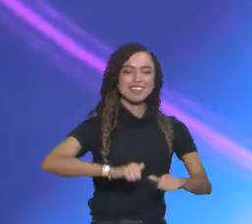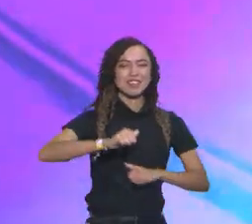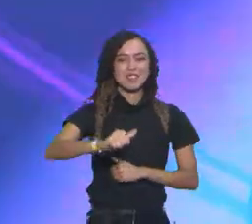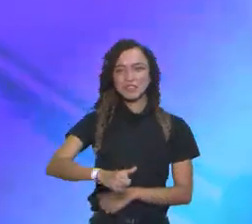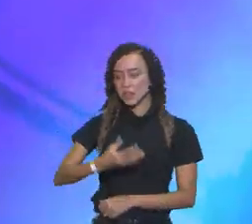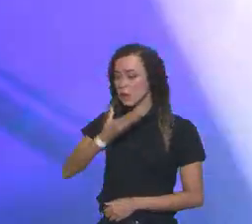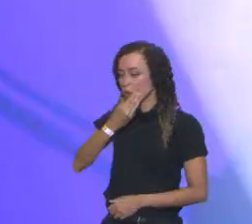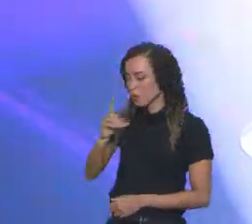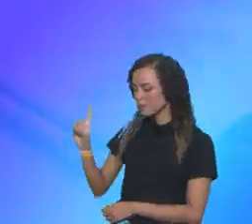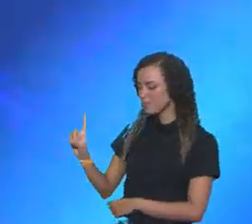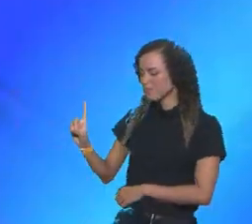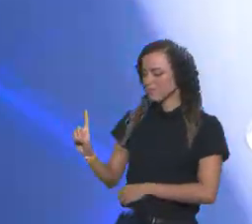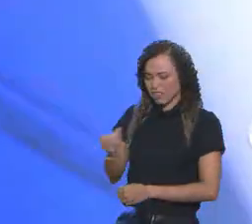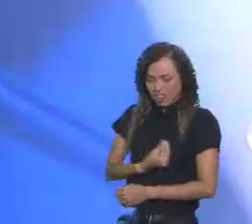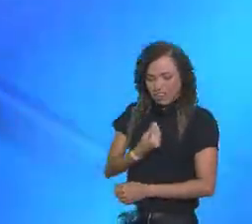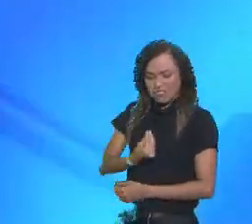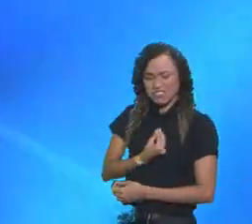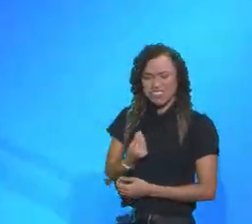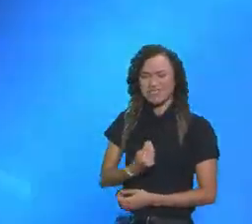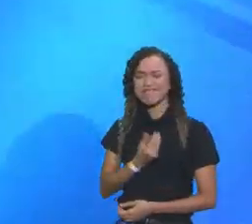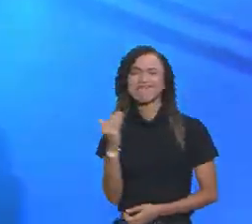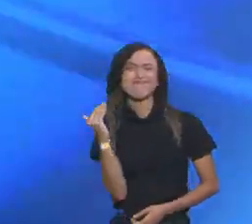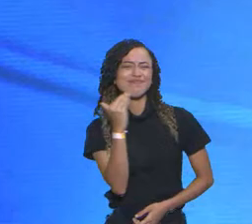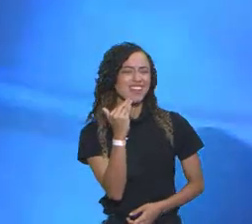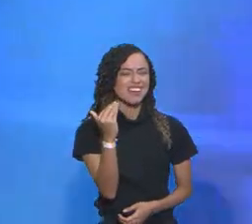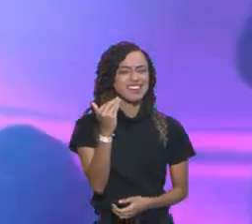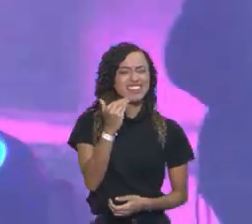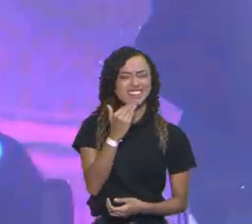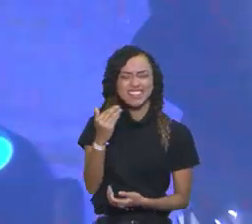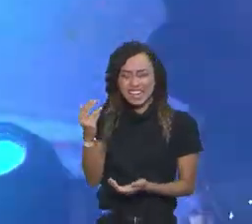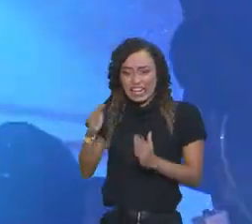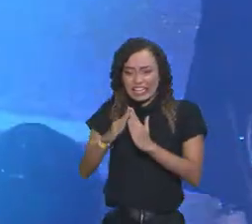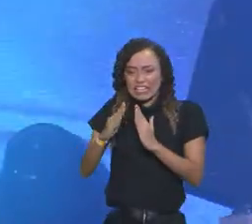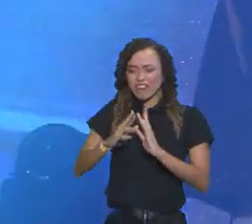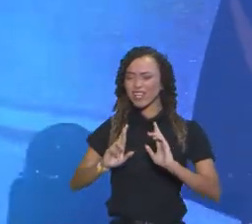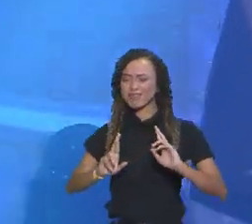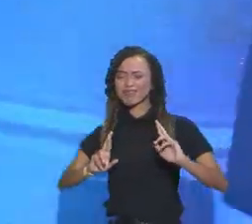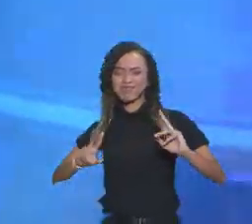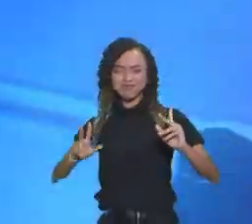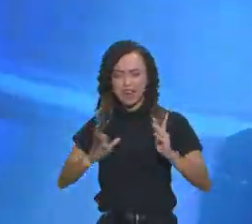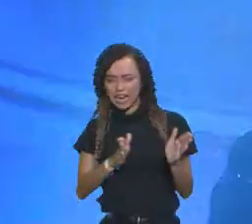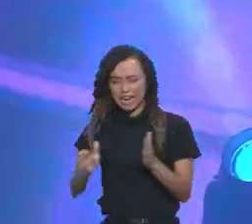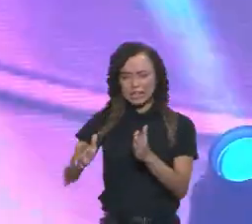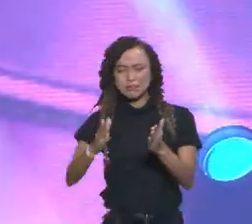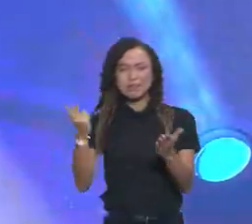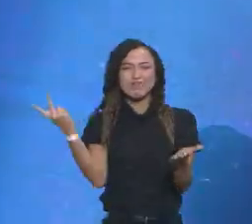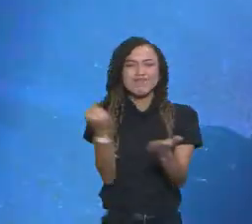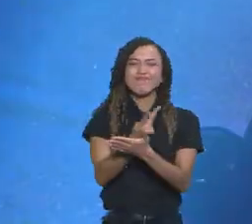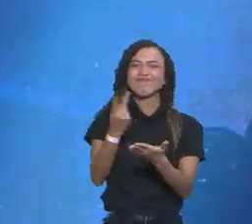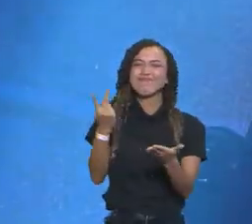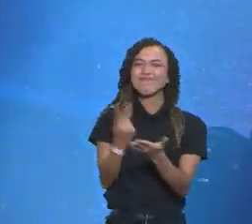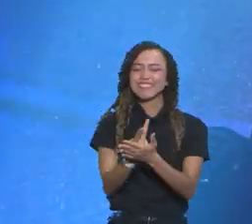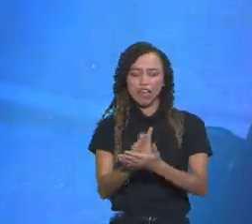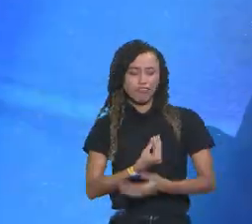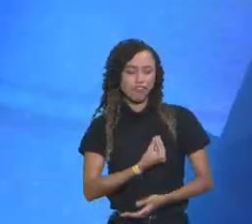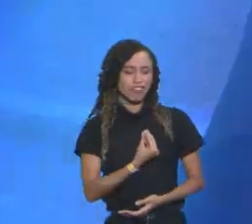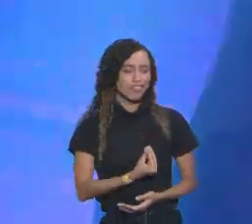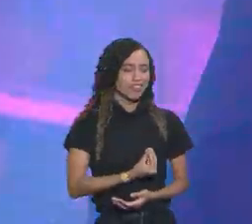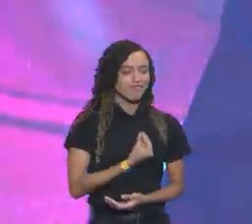Direito havia um homenzinho morava numa casa não dava no caminho